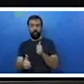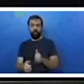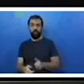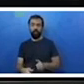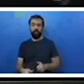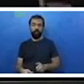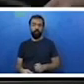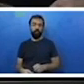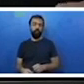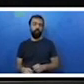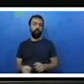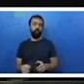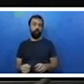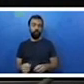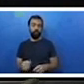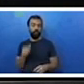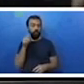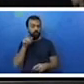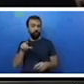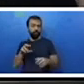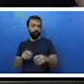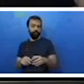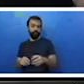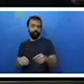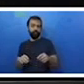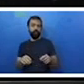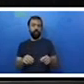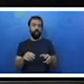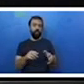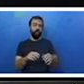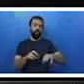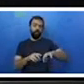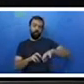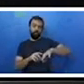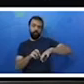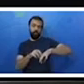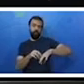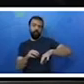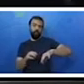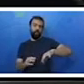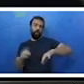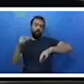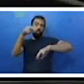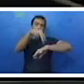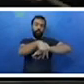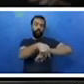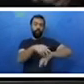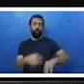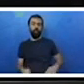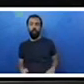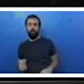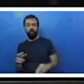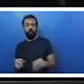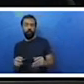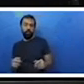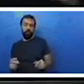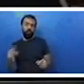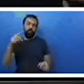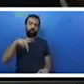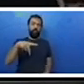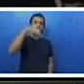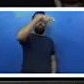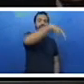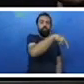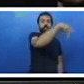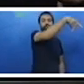transpor determinados obstáculos, como por exemplo o corrimão de uma escada, saltar um espaço para o outro, pular sobre bancos,